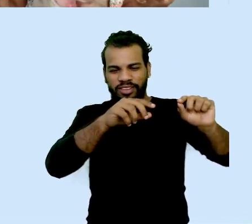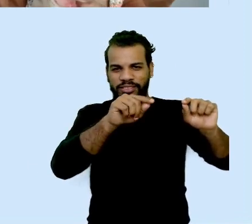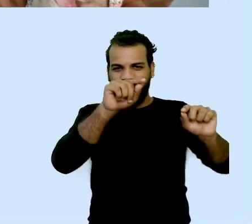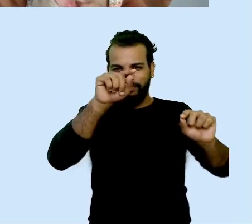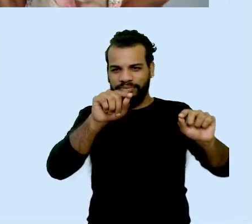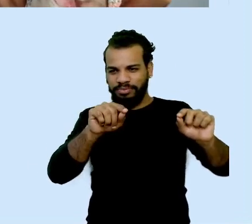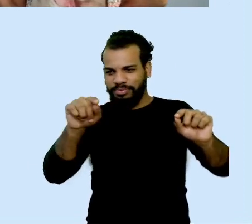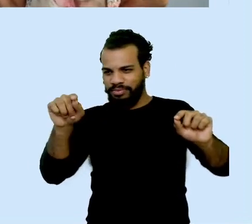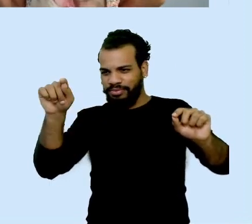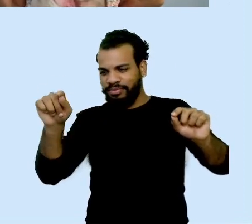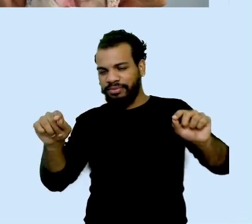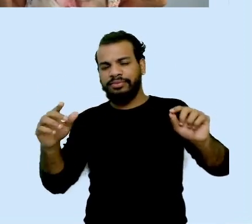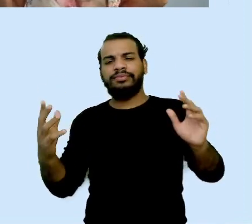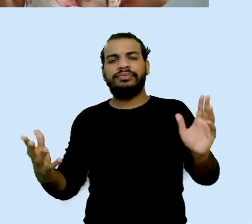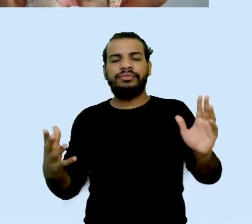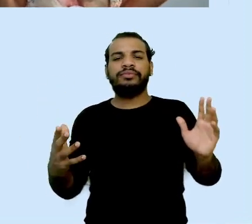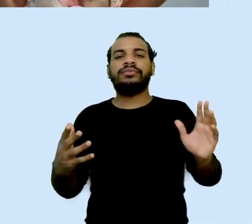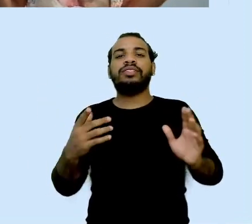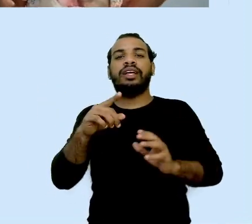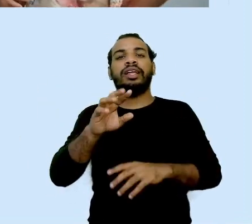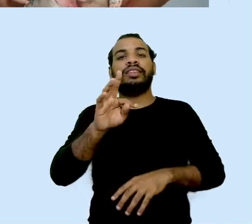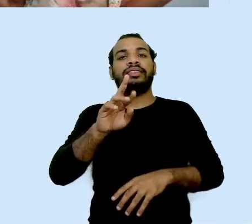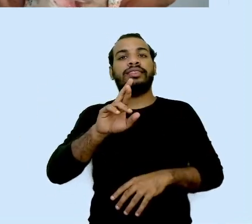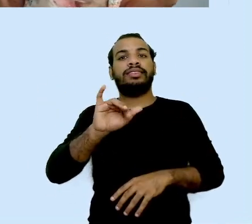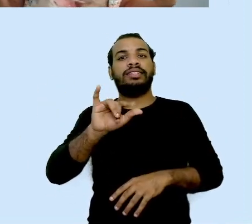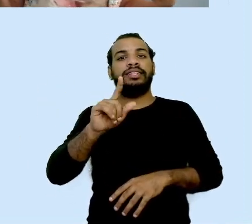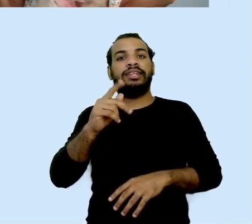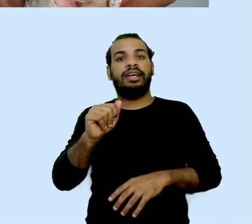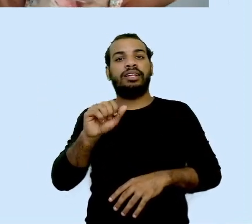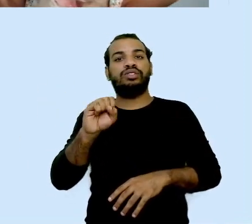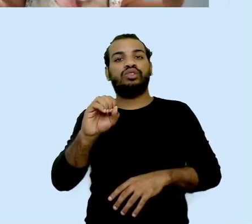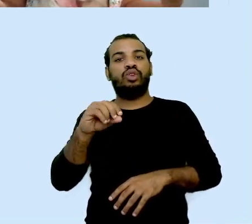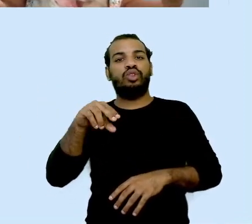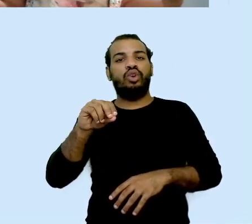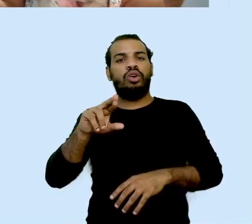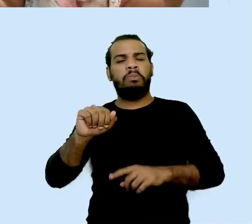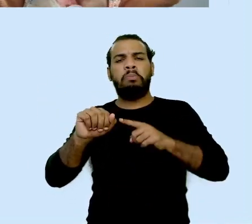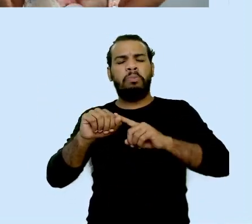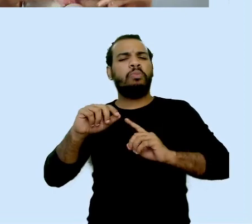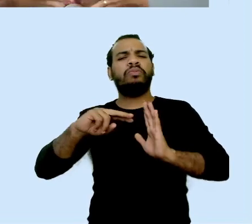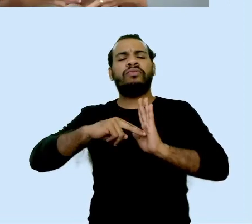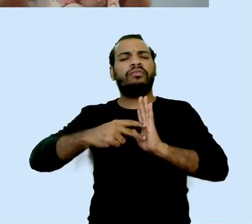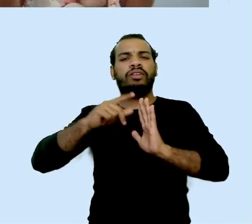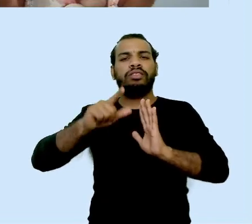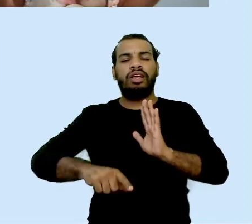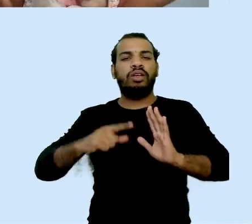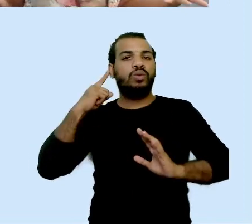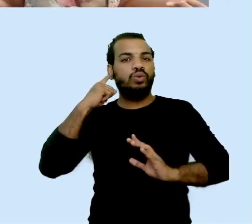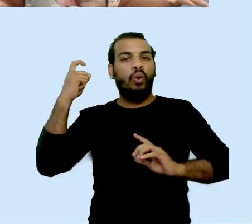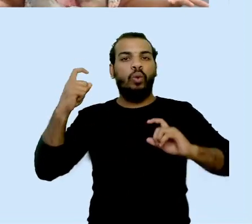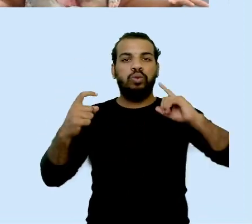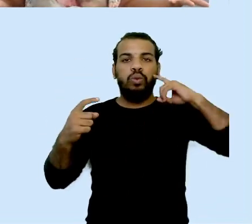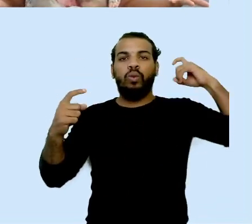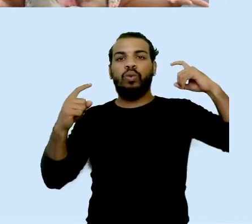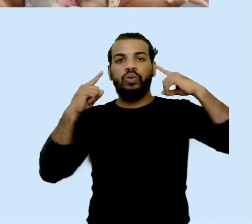de trilha sonora, a gente está falando de todos os efeitos sonoros que compõem aquela